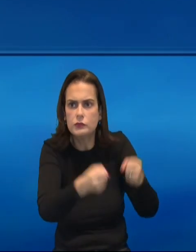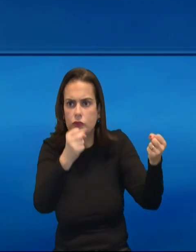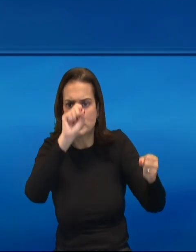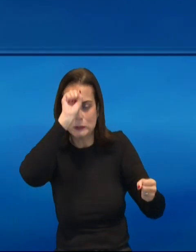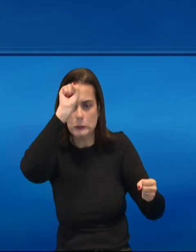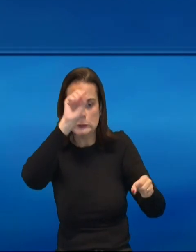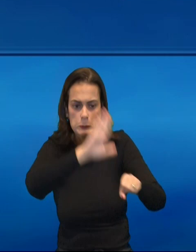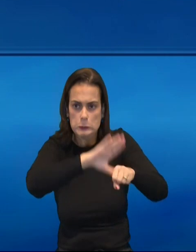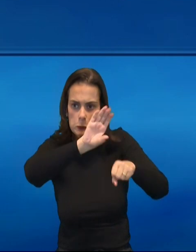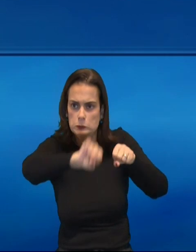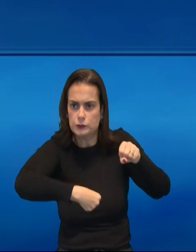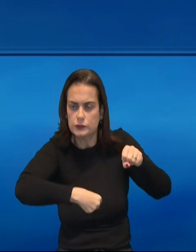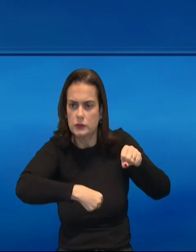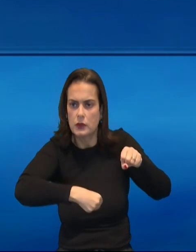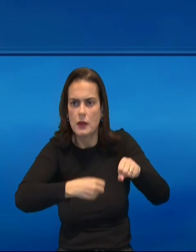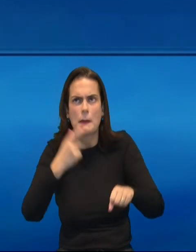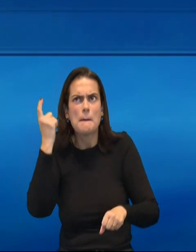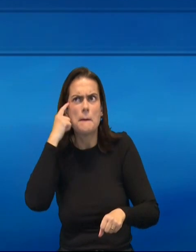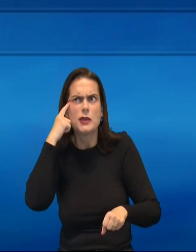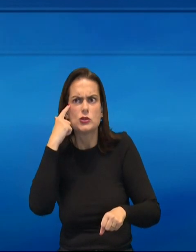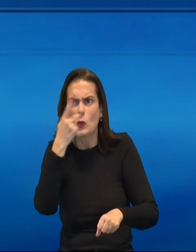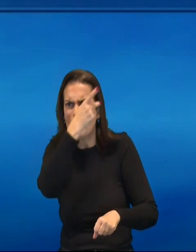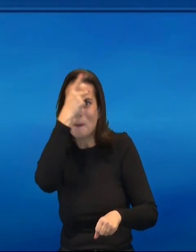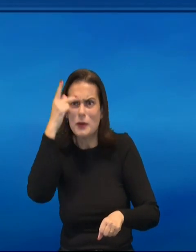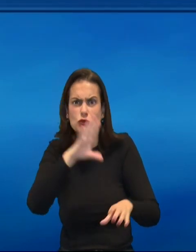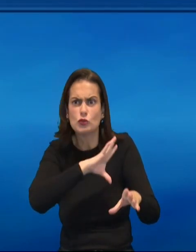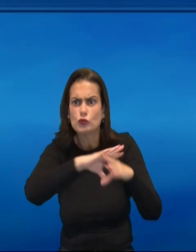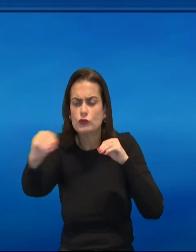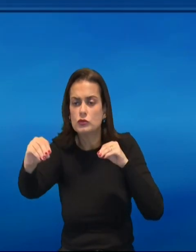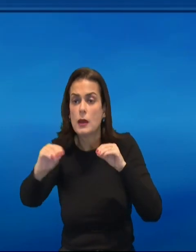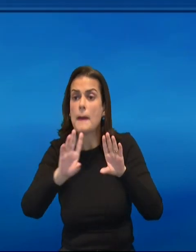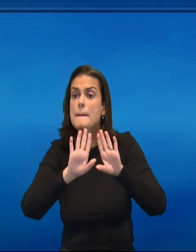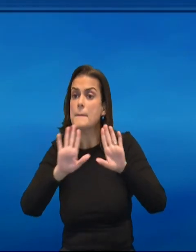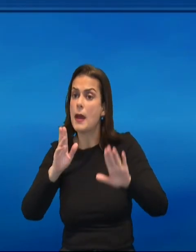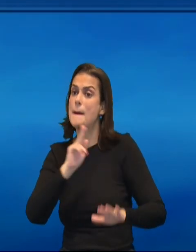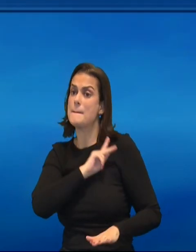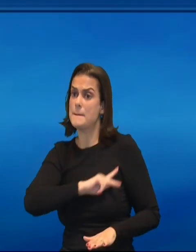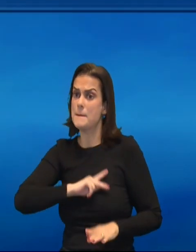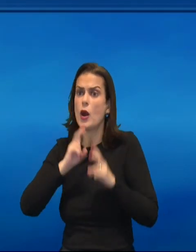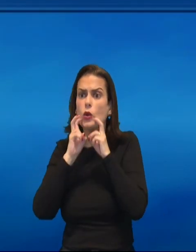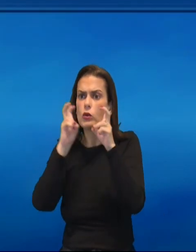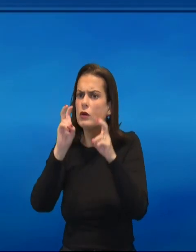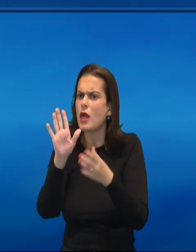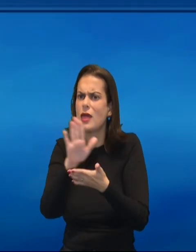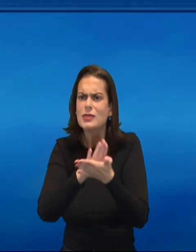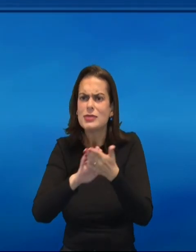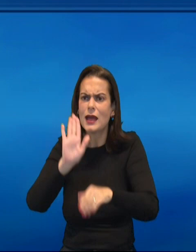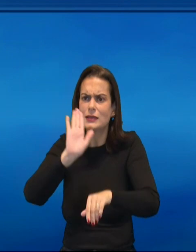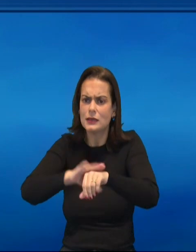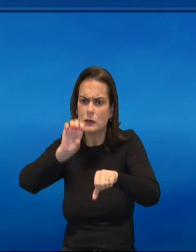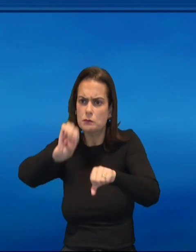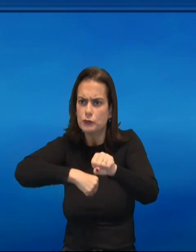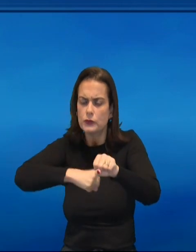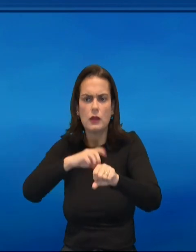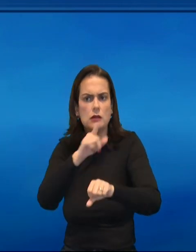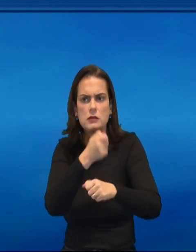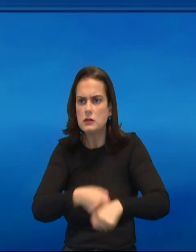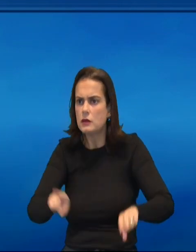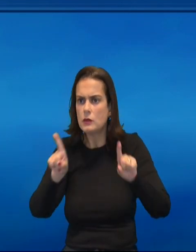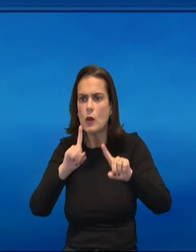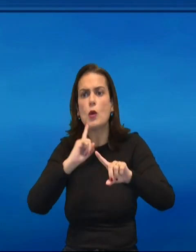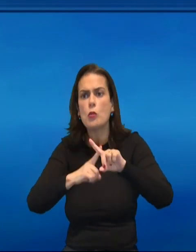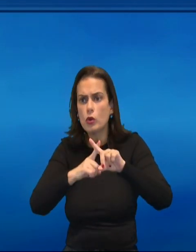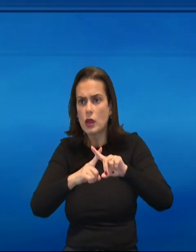que os presos tivessem fugido. Mas Paulo bradou em alta voz: não te faças nenhum mal, que todos